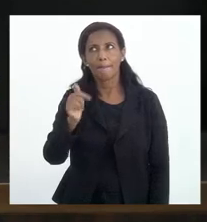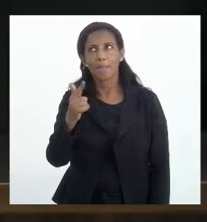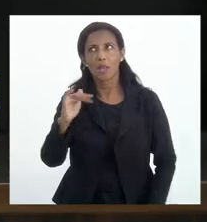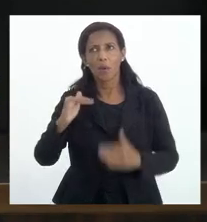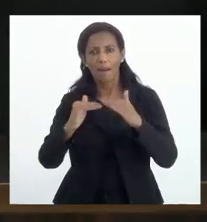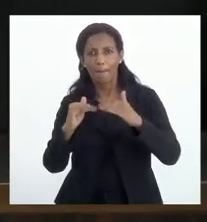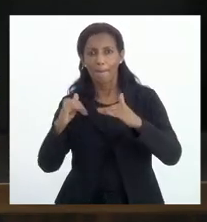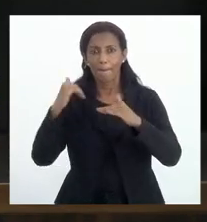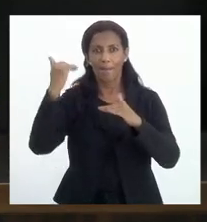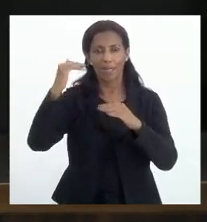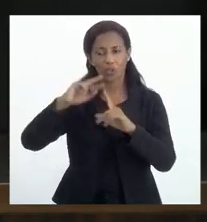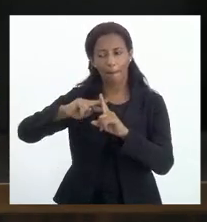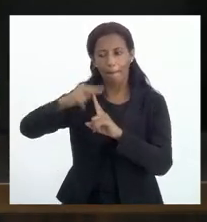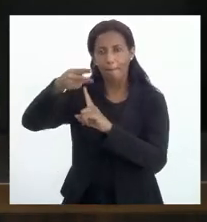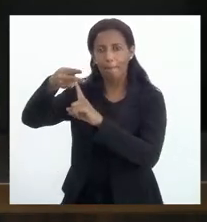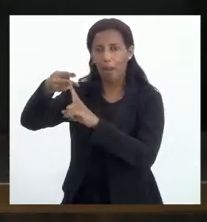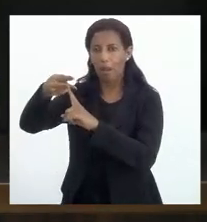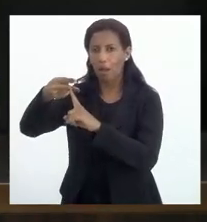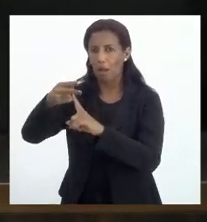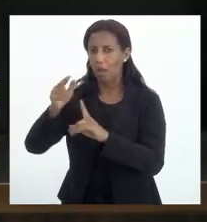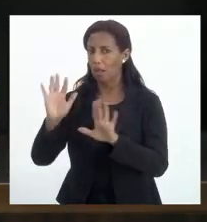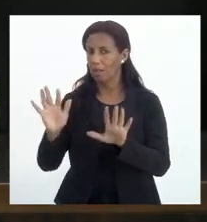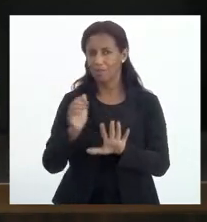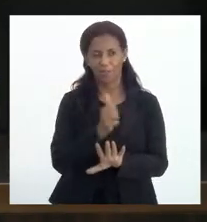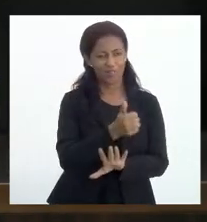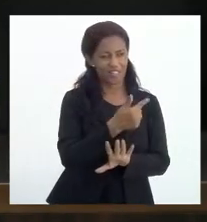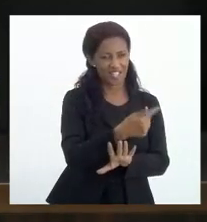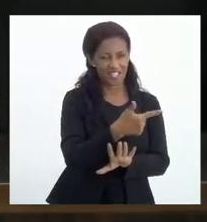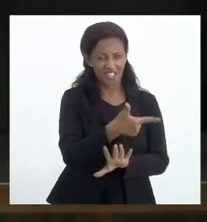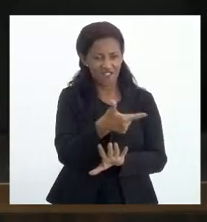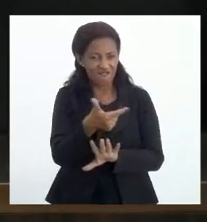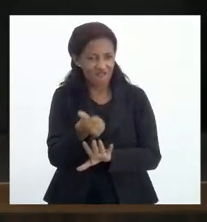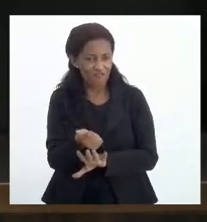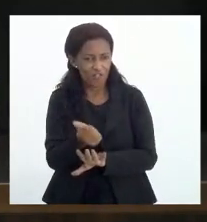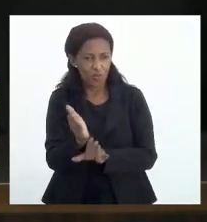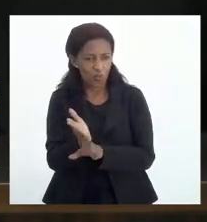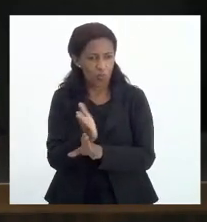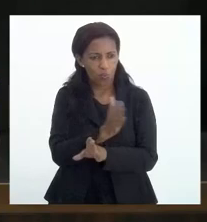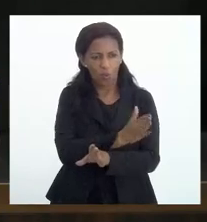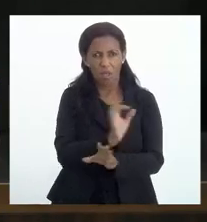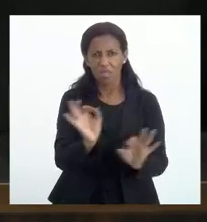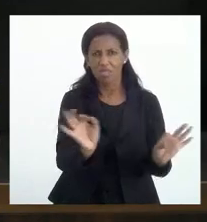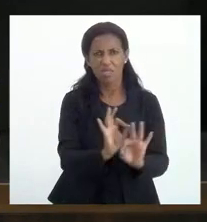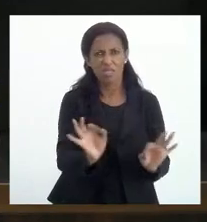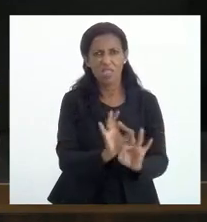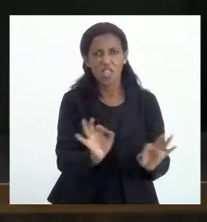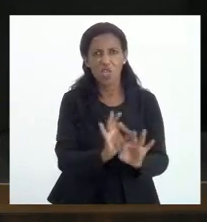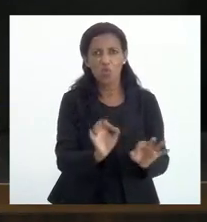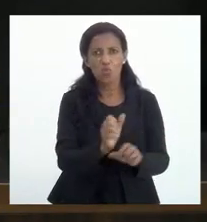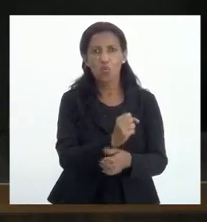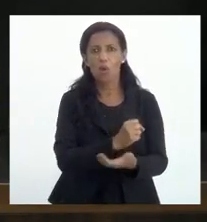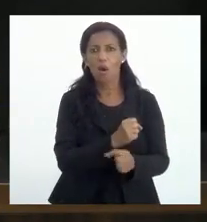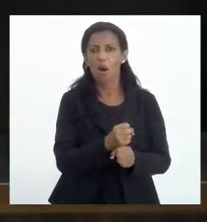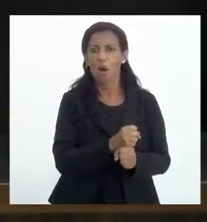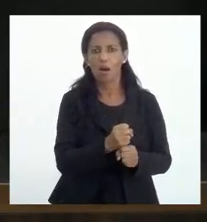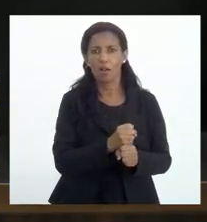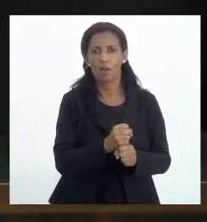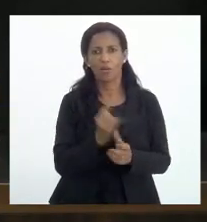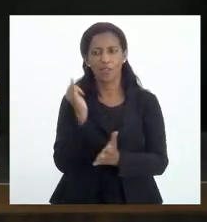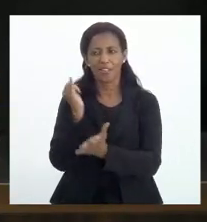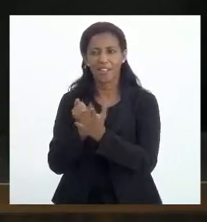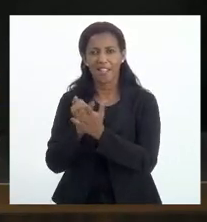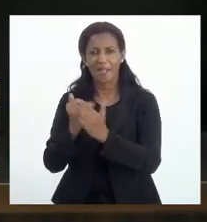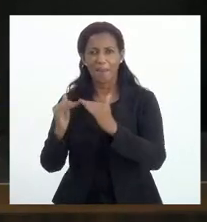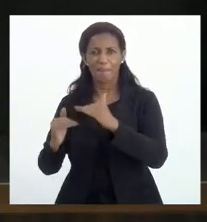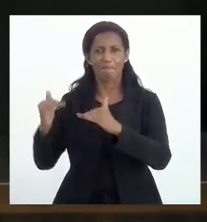mais. Então, não vai ter, de 17, 21, nenhum ano que a receita supere a de